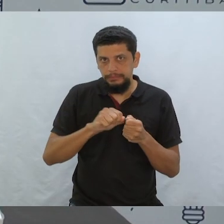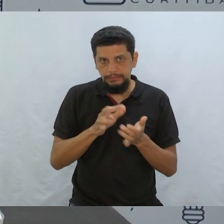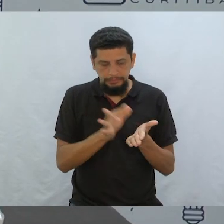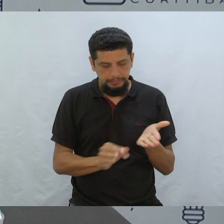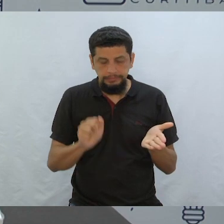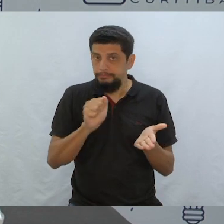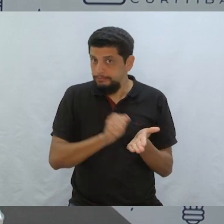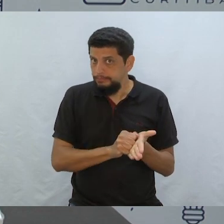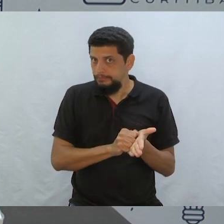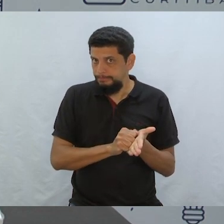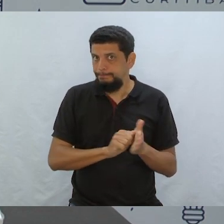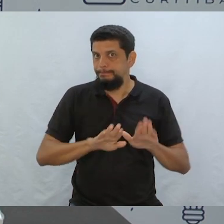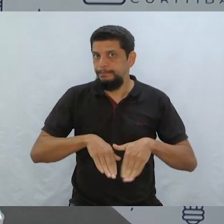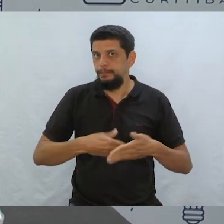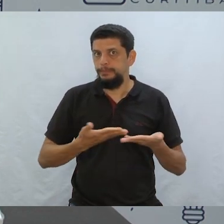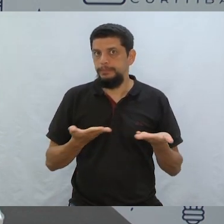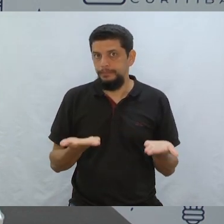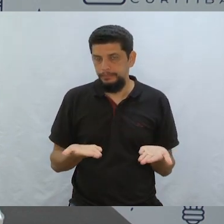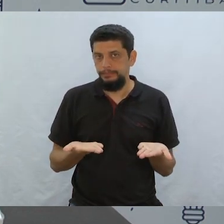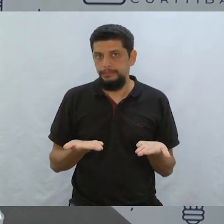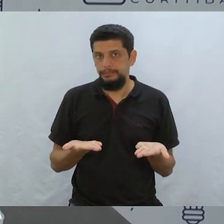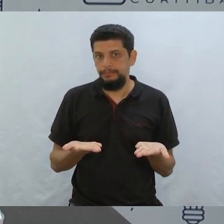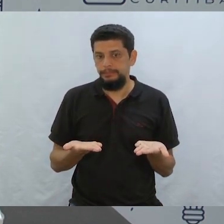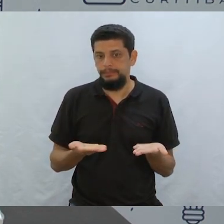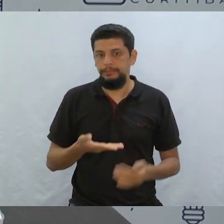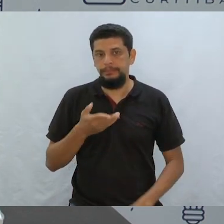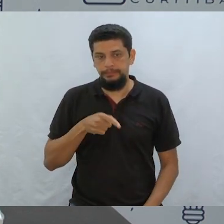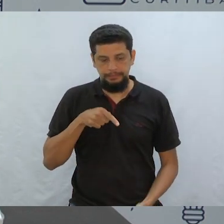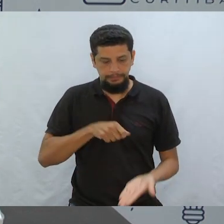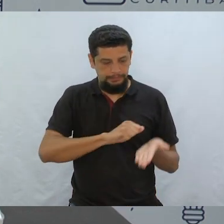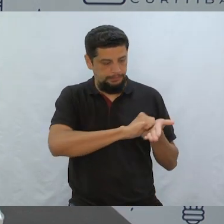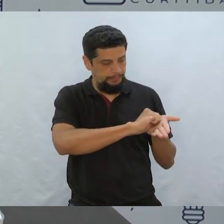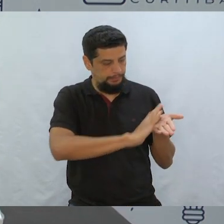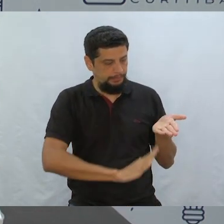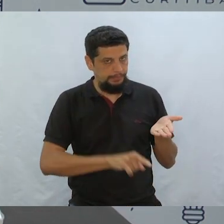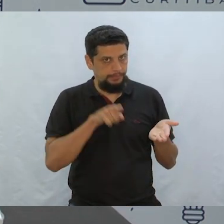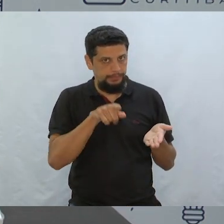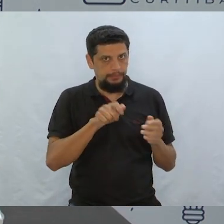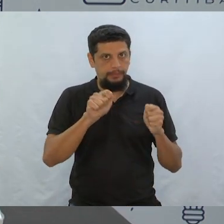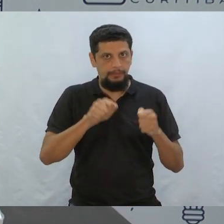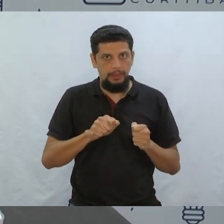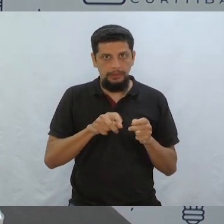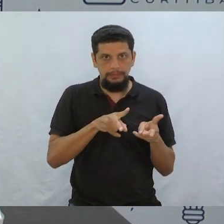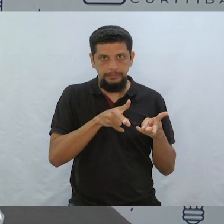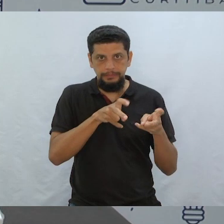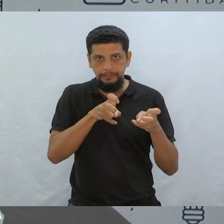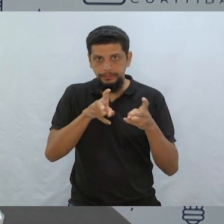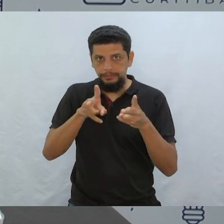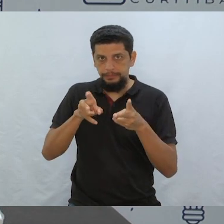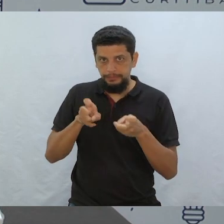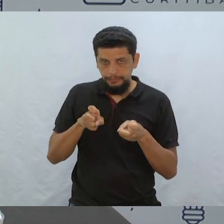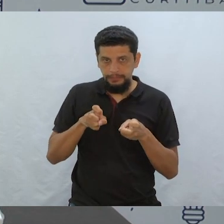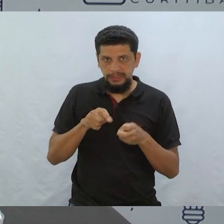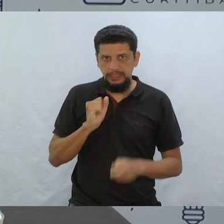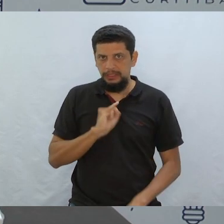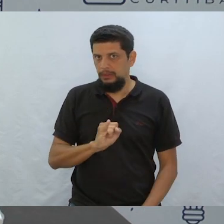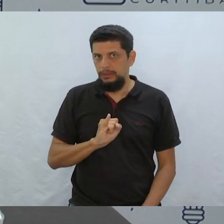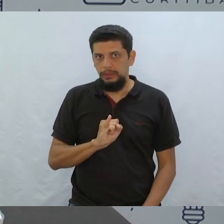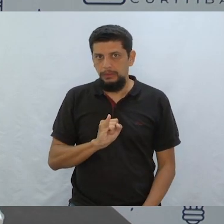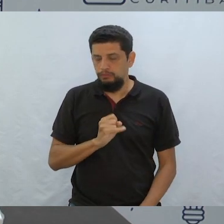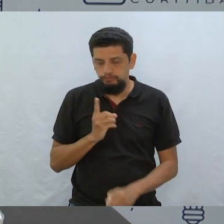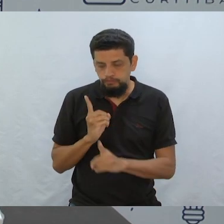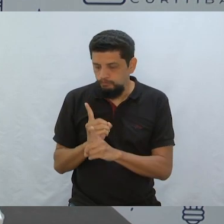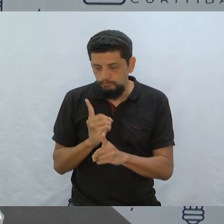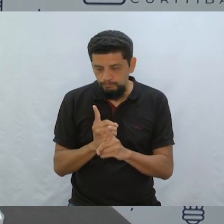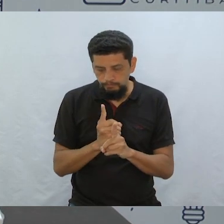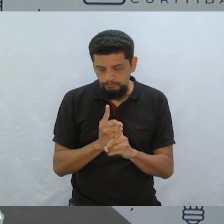Conseguiram fazer o registro? Então, nessa atividade, vocês podem observar lá que se